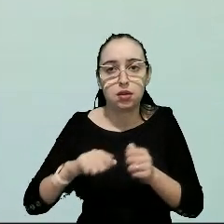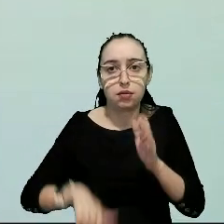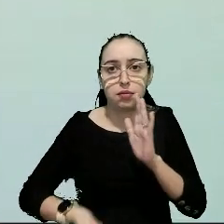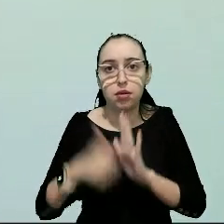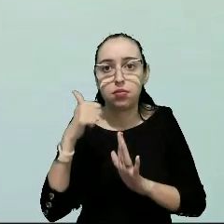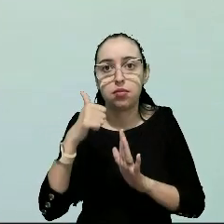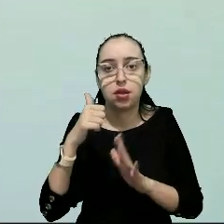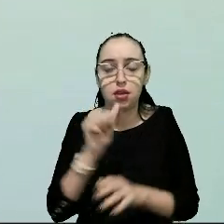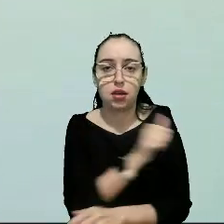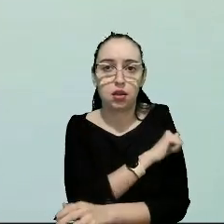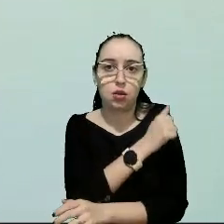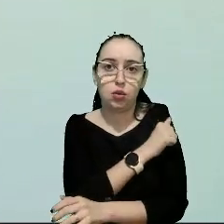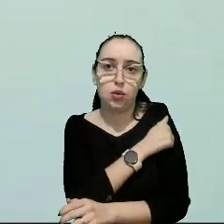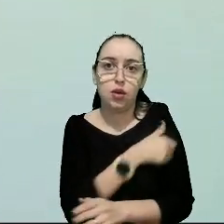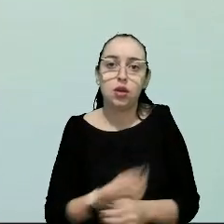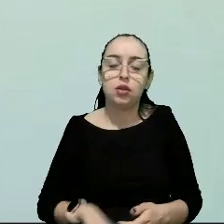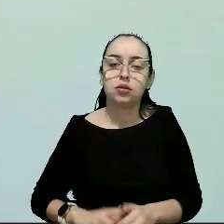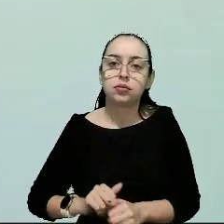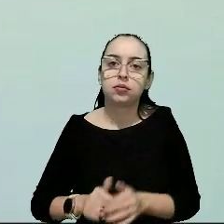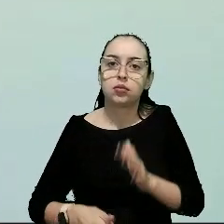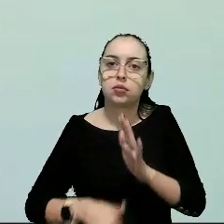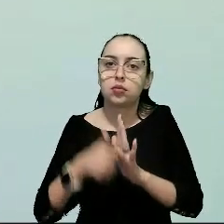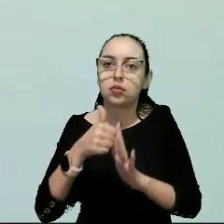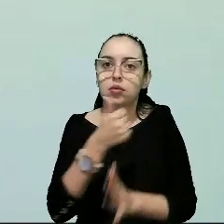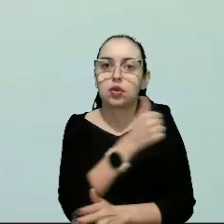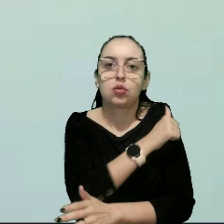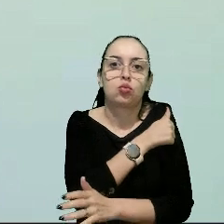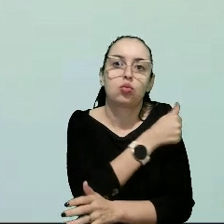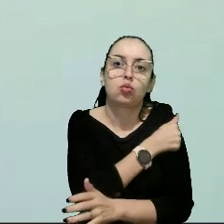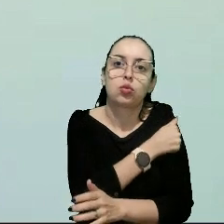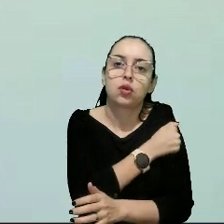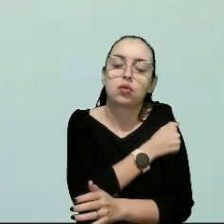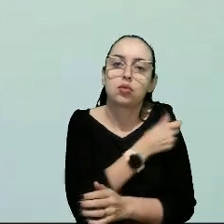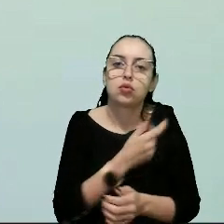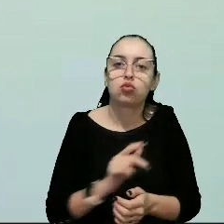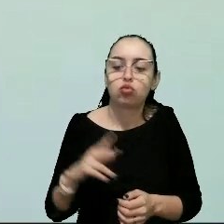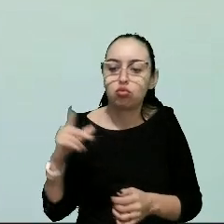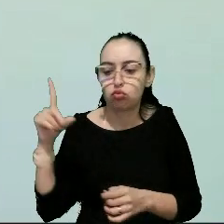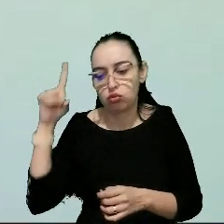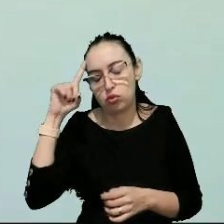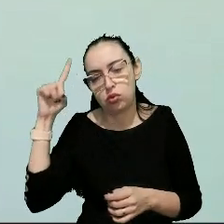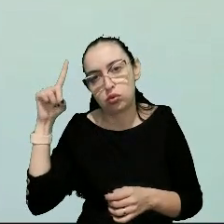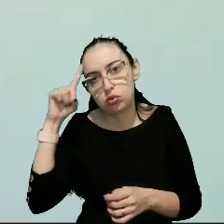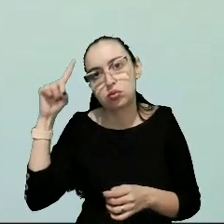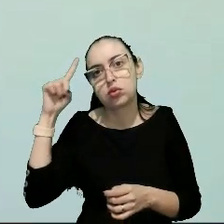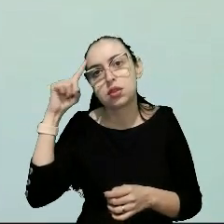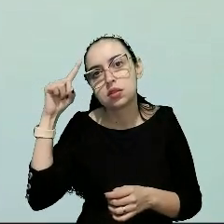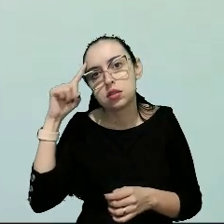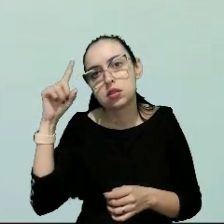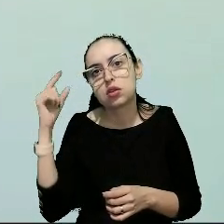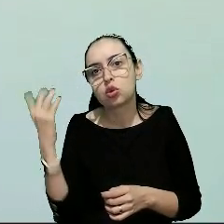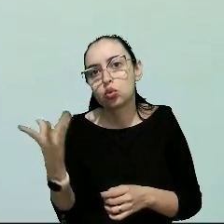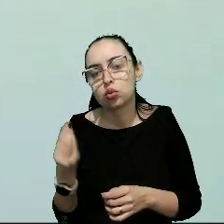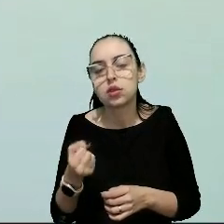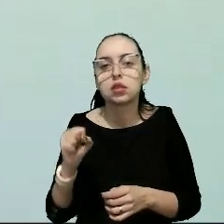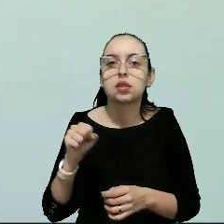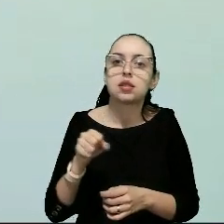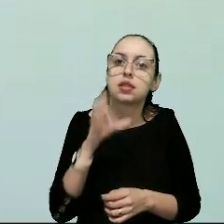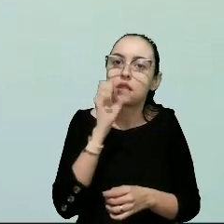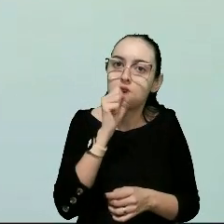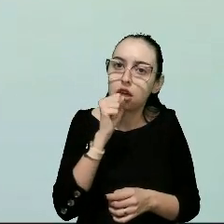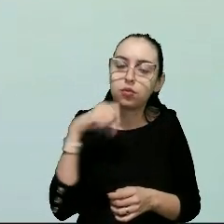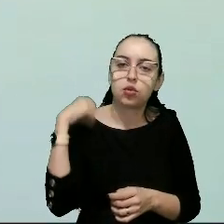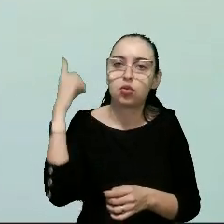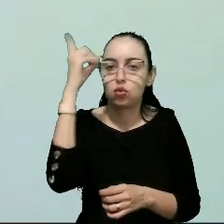a primeira aluna, a aluna número 1 do curso, porque todos os dias,